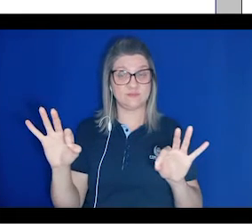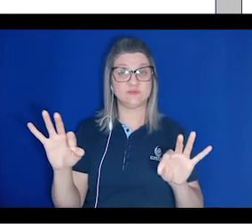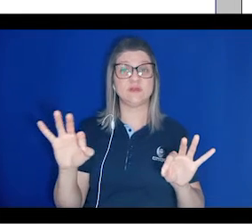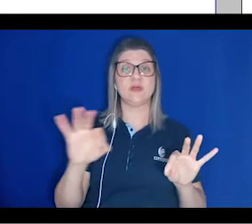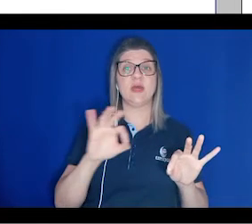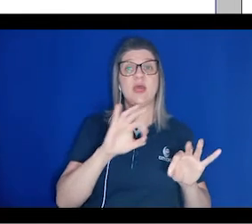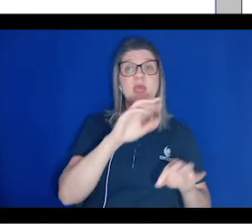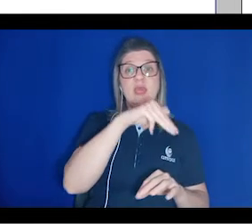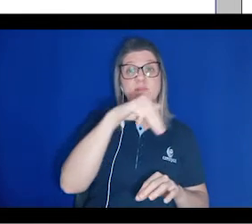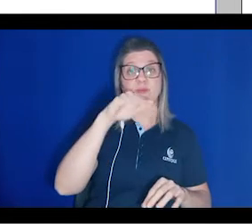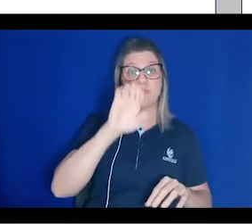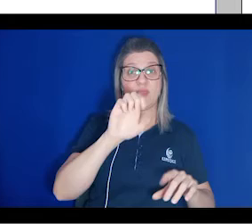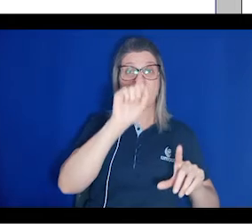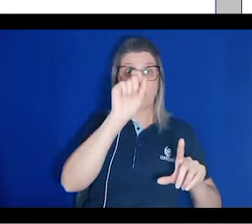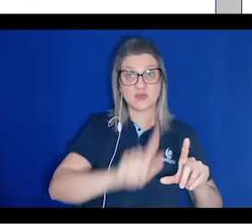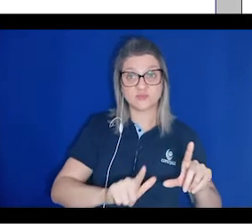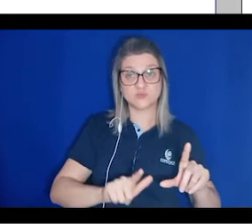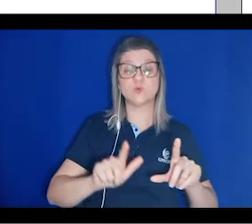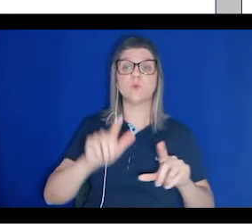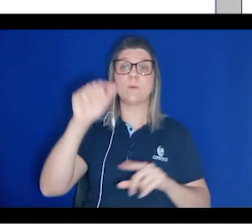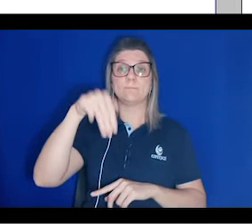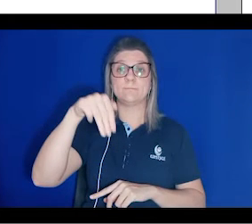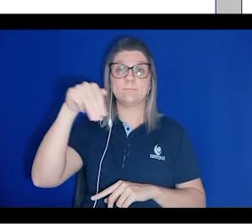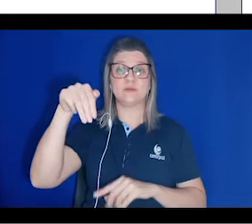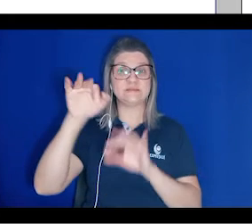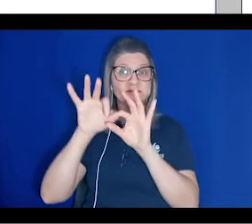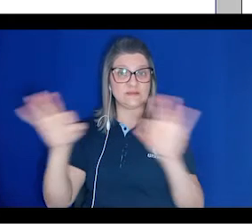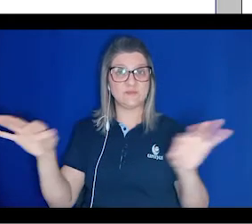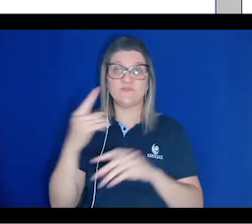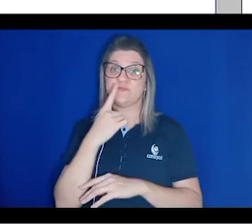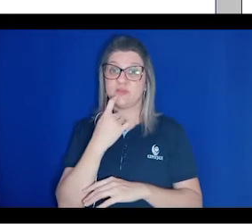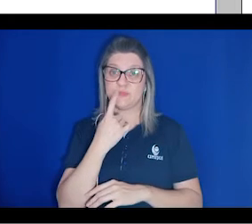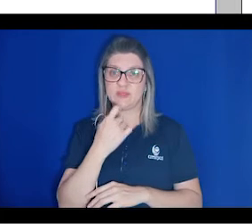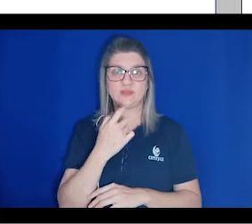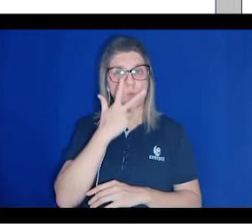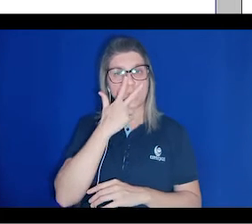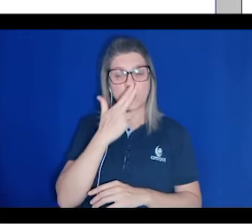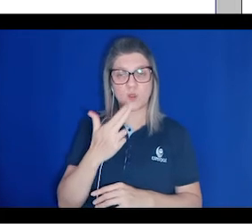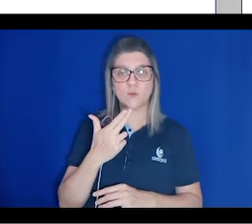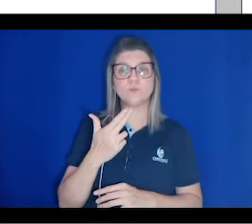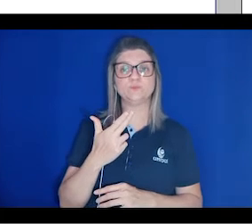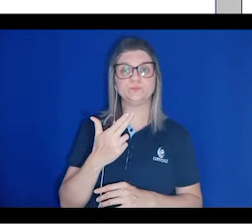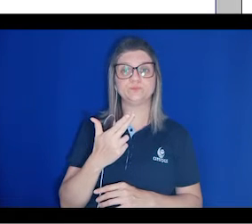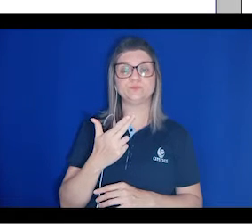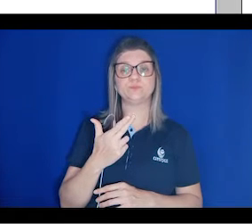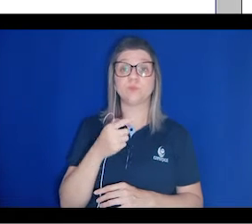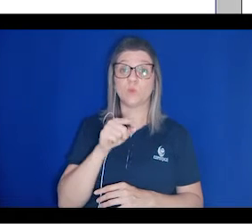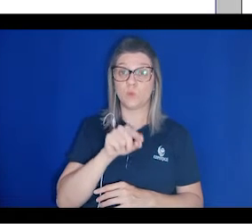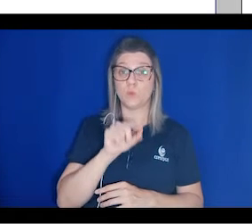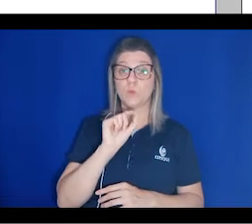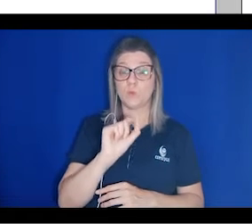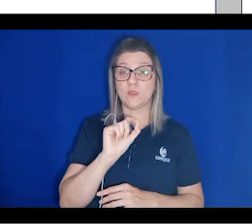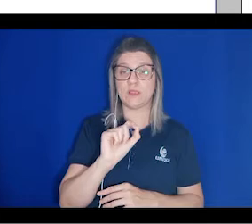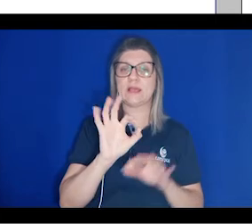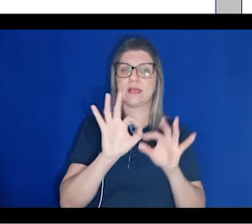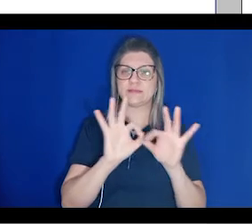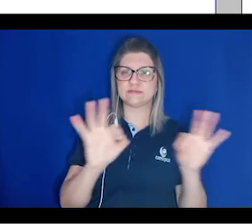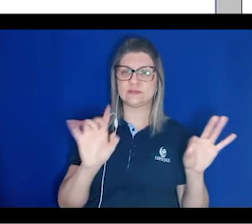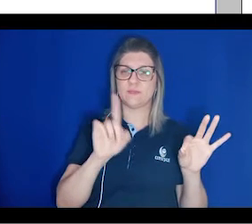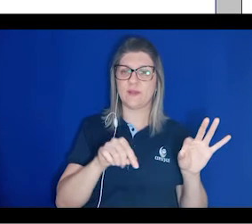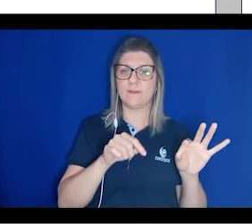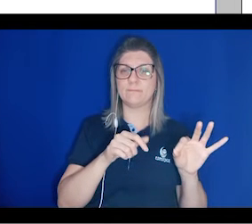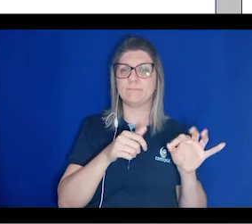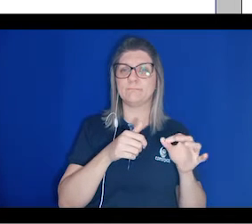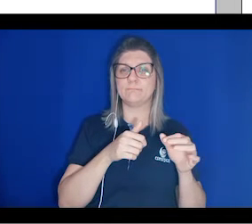azul, simples vermelha. Da mesma forma que a anterior, a simples ela acompanha mais os preços, a outra é